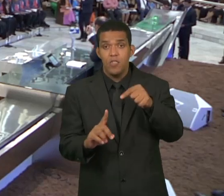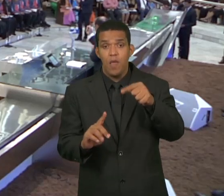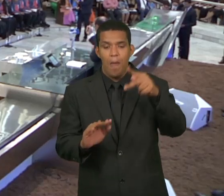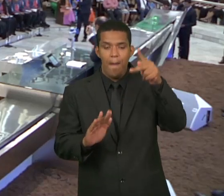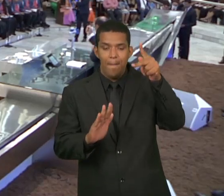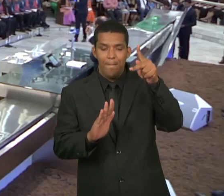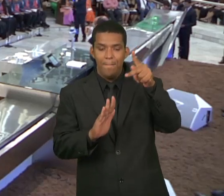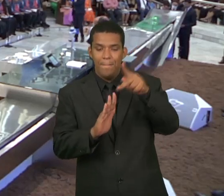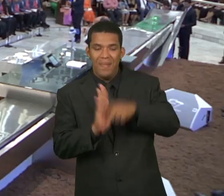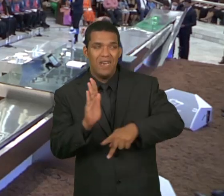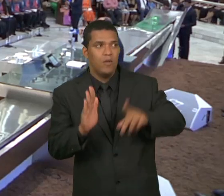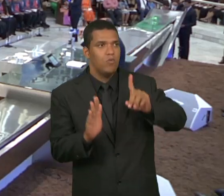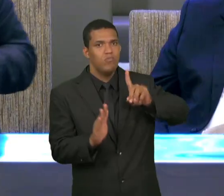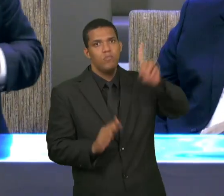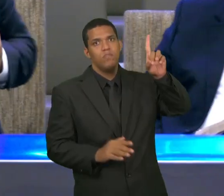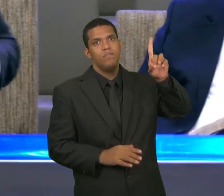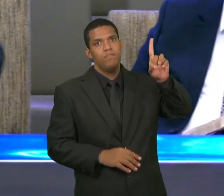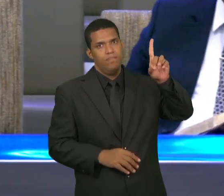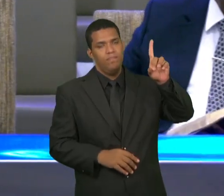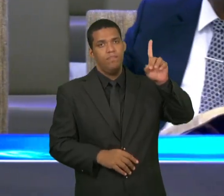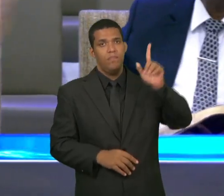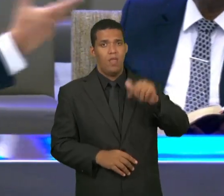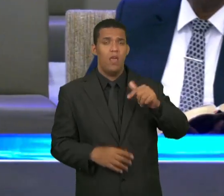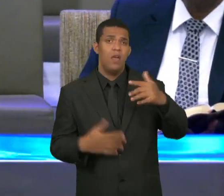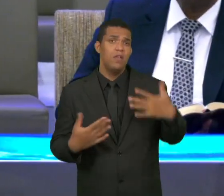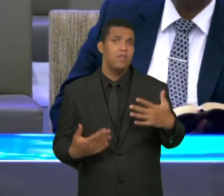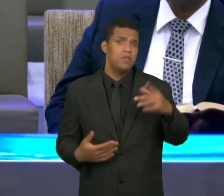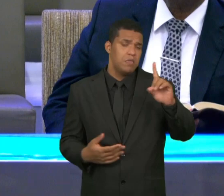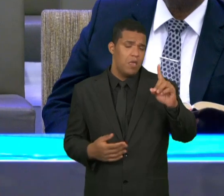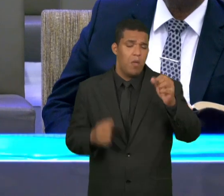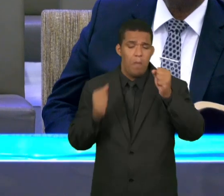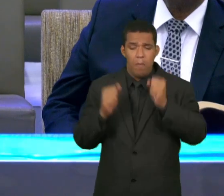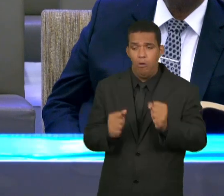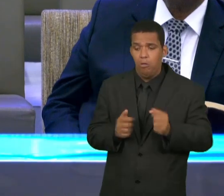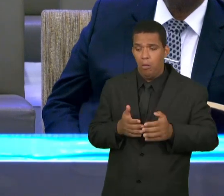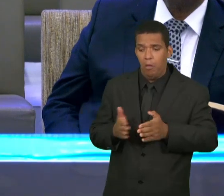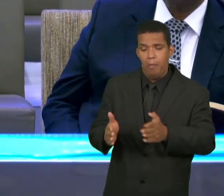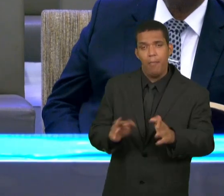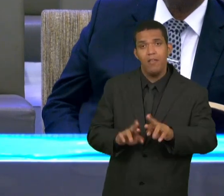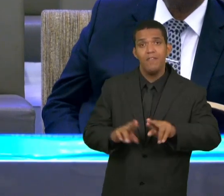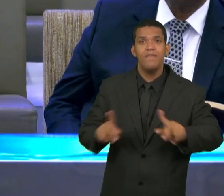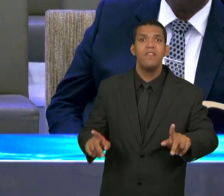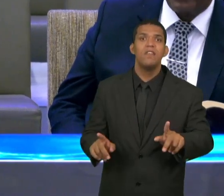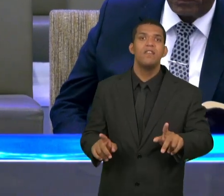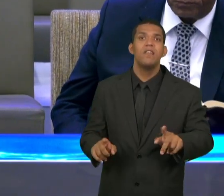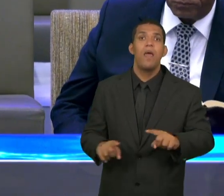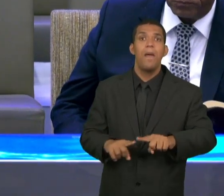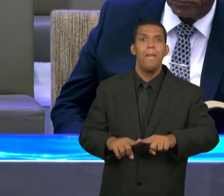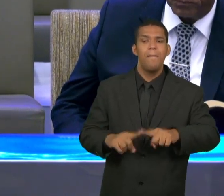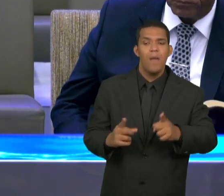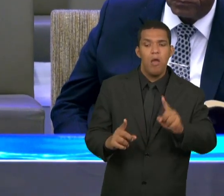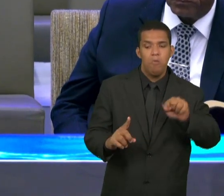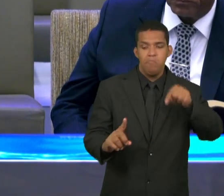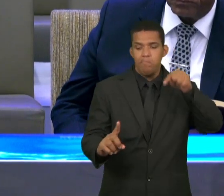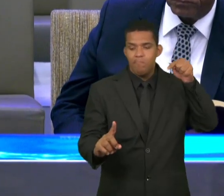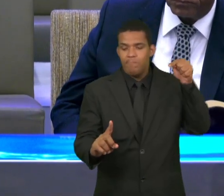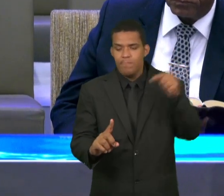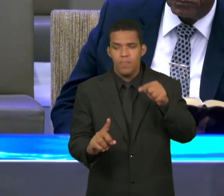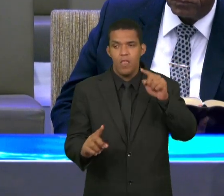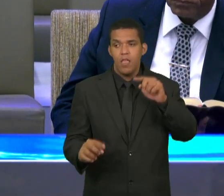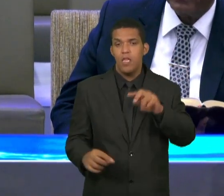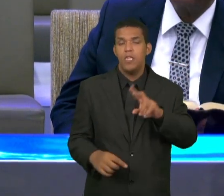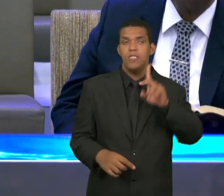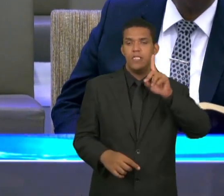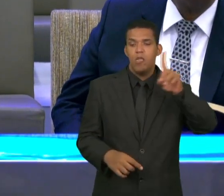Deus. Deus poderá ter outros caminhos, mas ele tem um que está guardando para você.